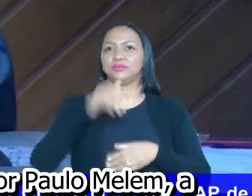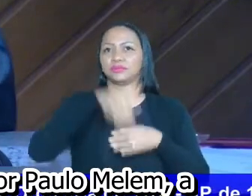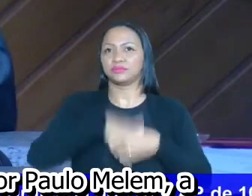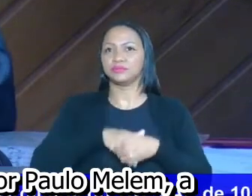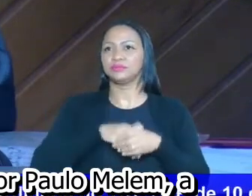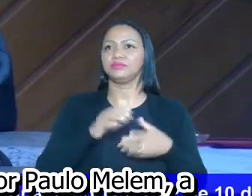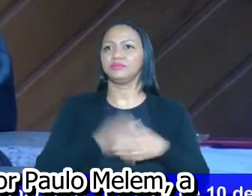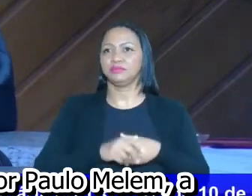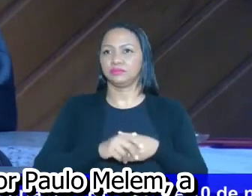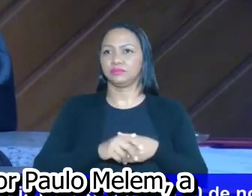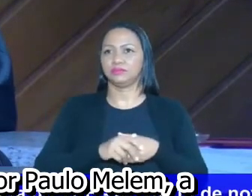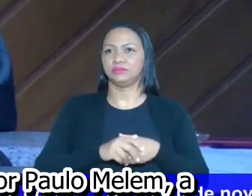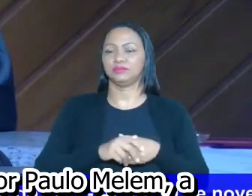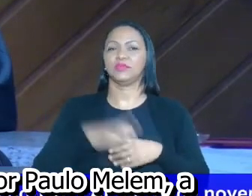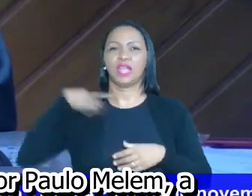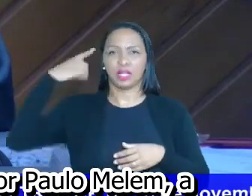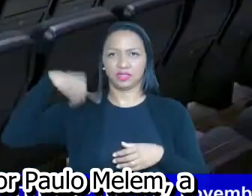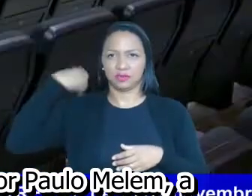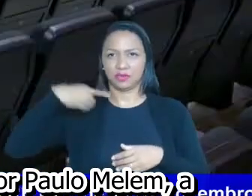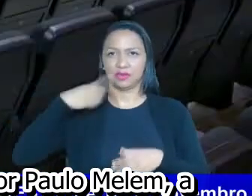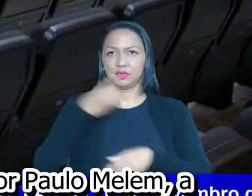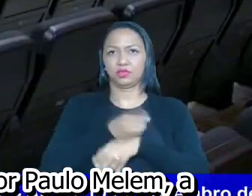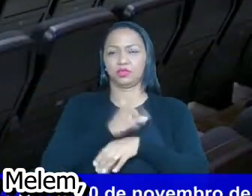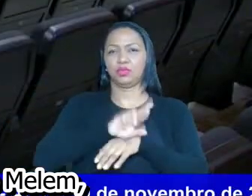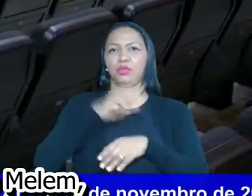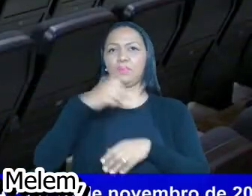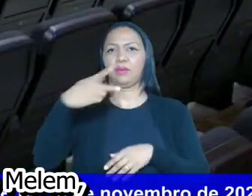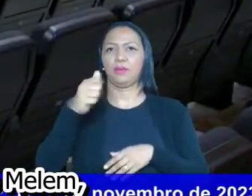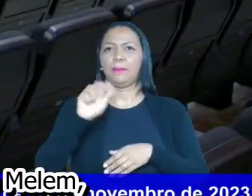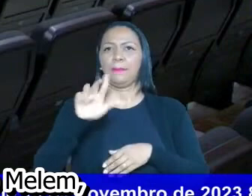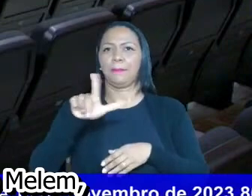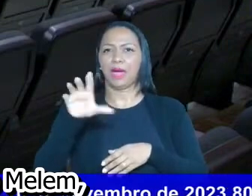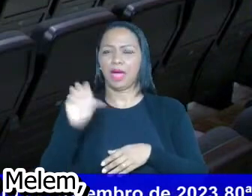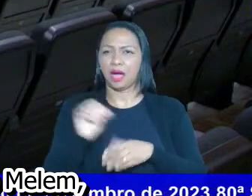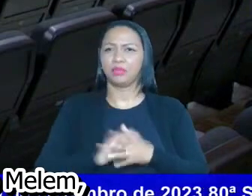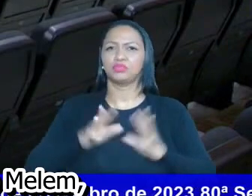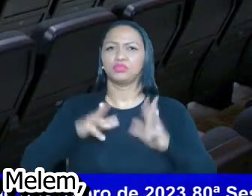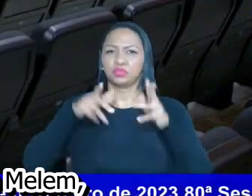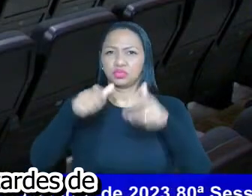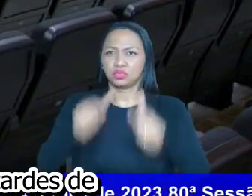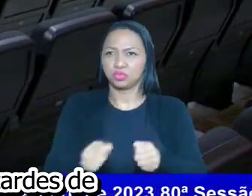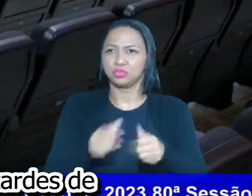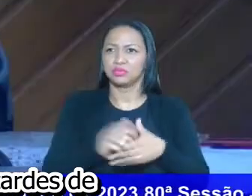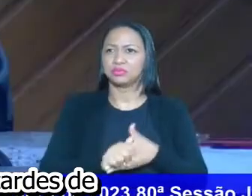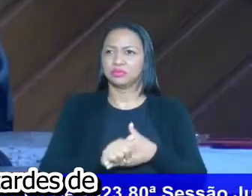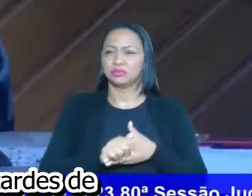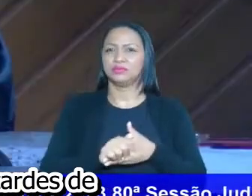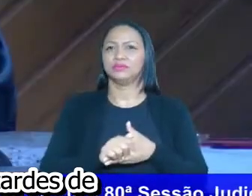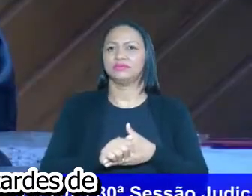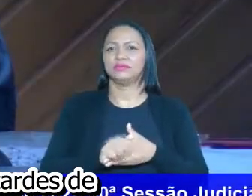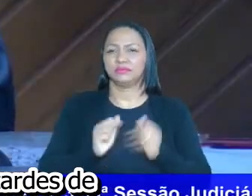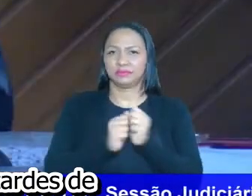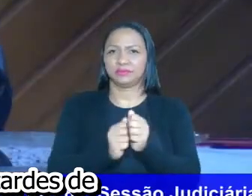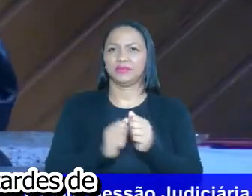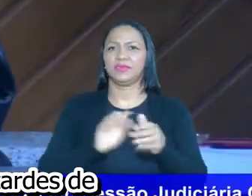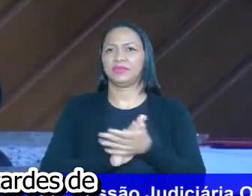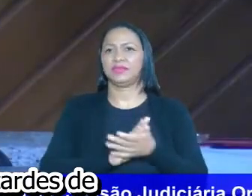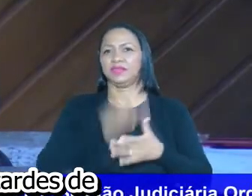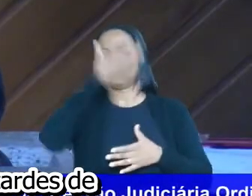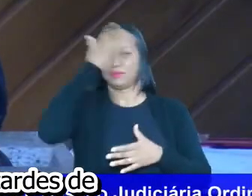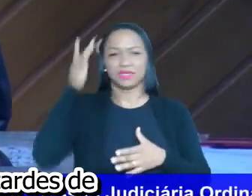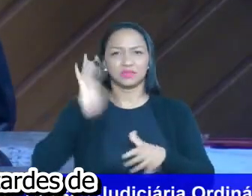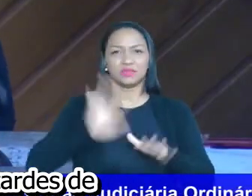Vossa Excelência, aos ilustres advogados, doutor Paulo Melém, a todos que estão aqui, na pessoa do doutor Paulo Melém, e aqueles internautas que